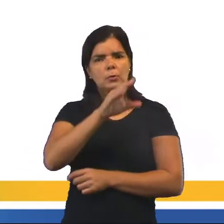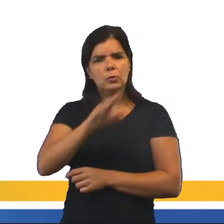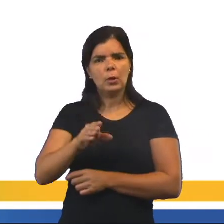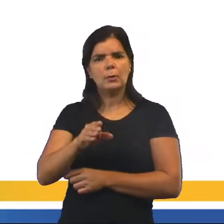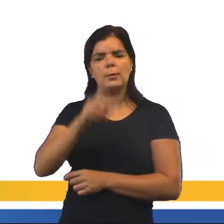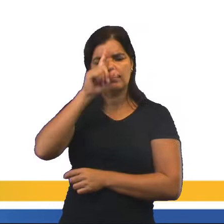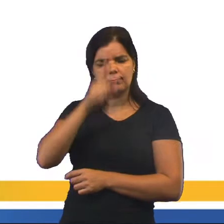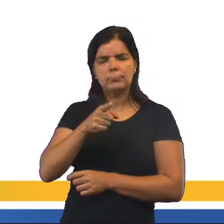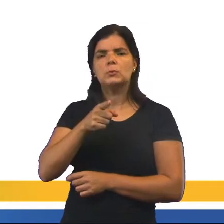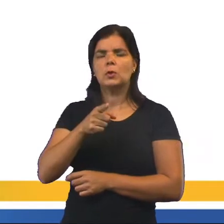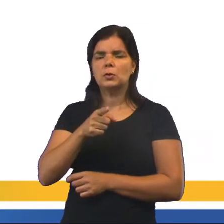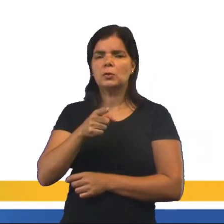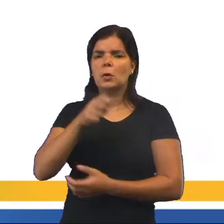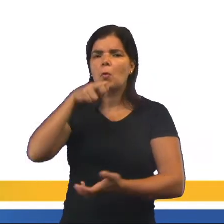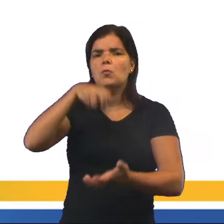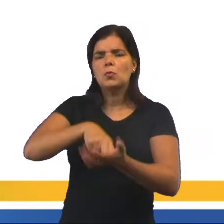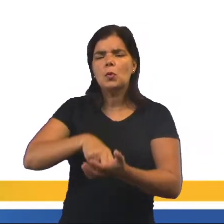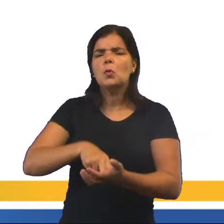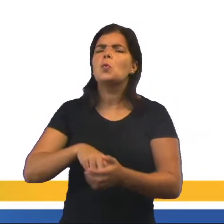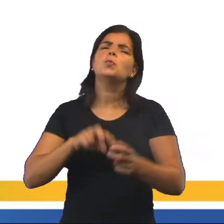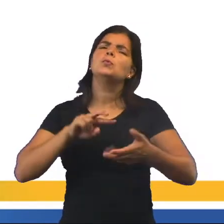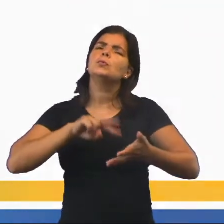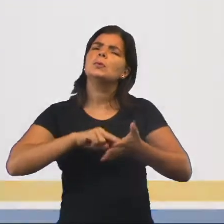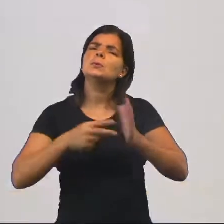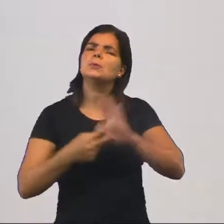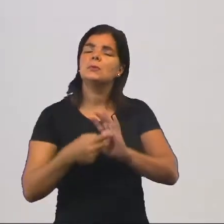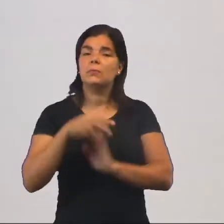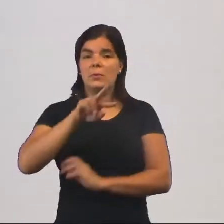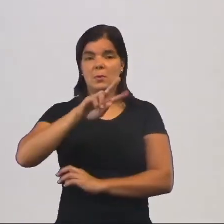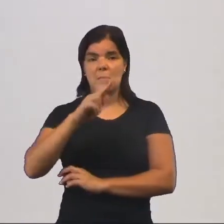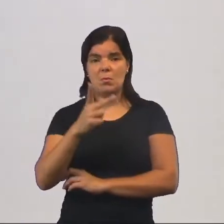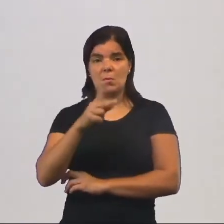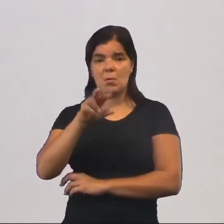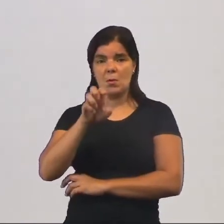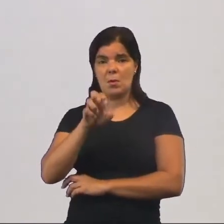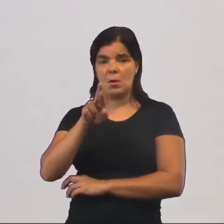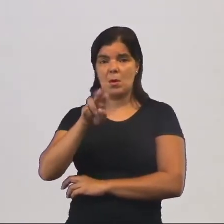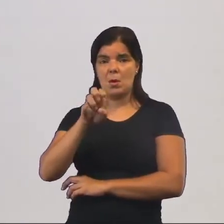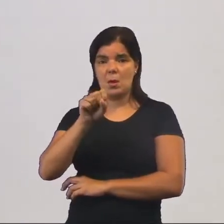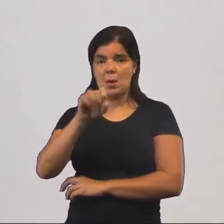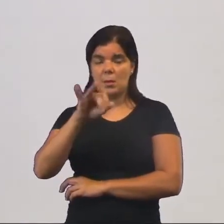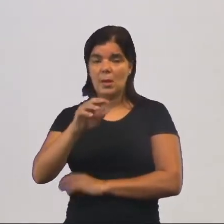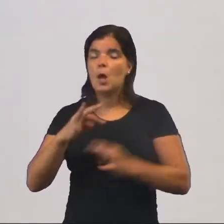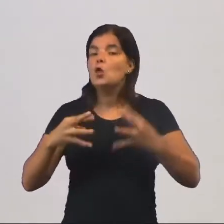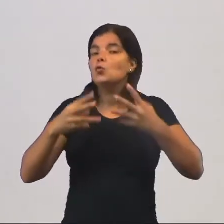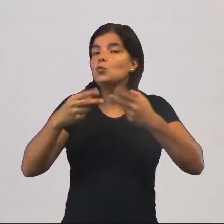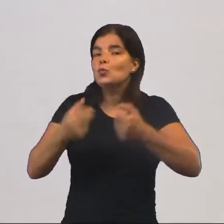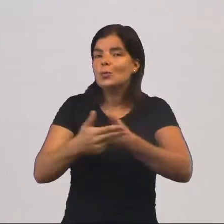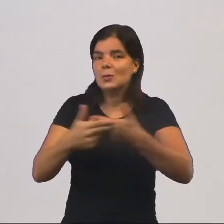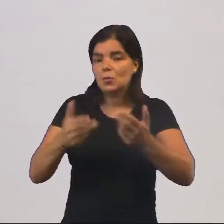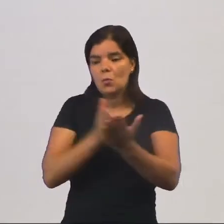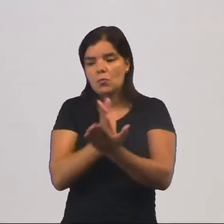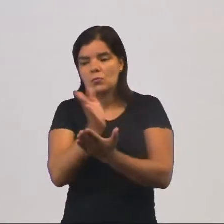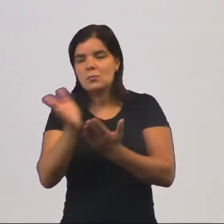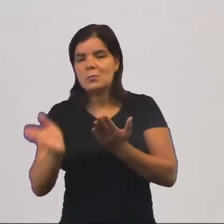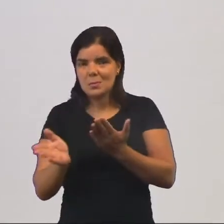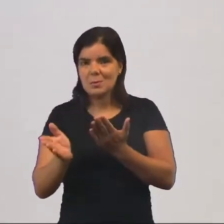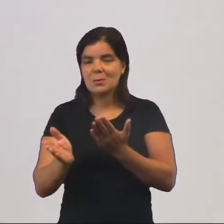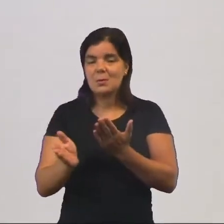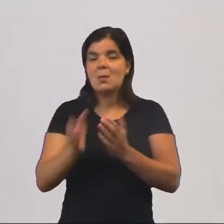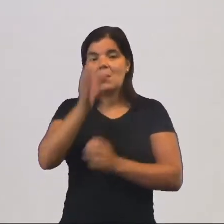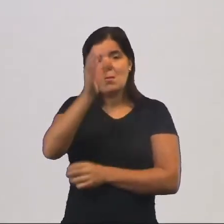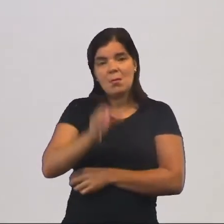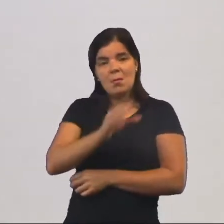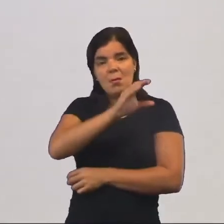Católica. Mas o que é heresia? Heresia era tudo aquilo que se desviava ali do que a